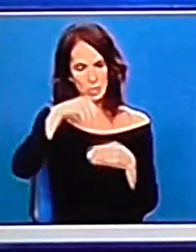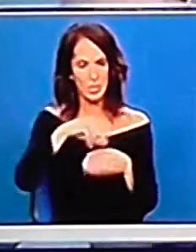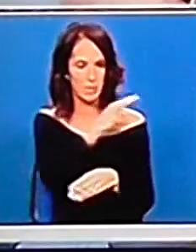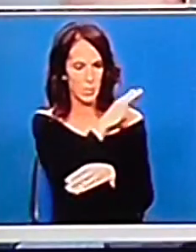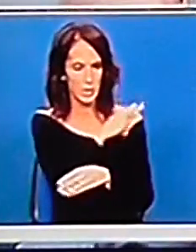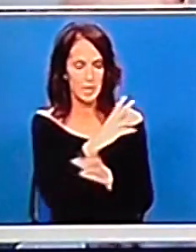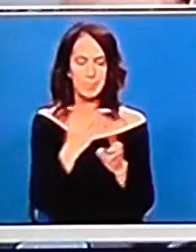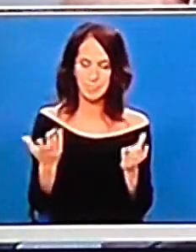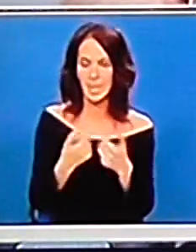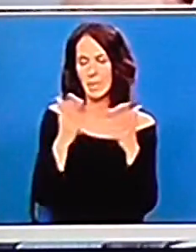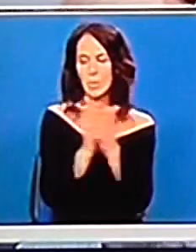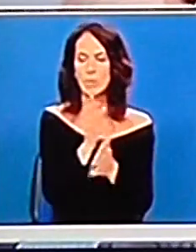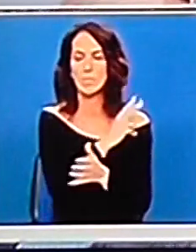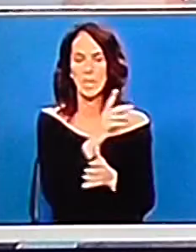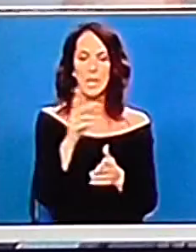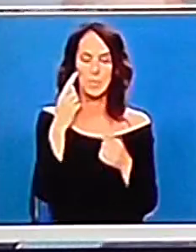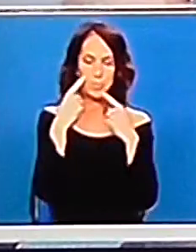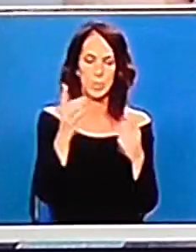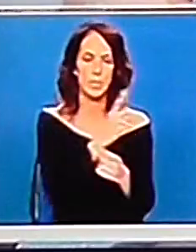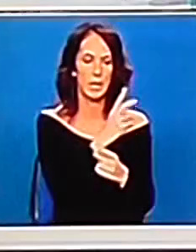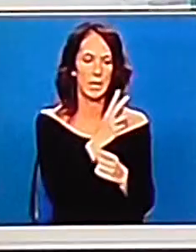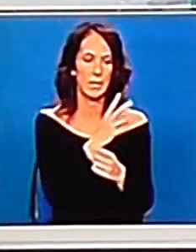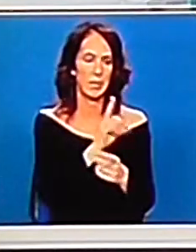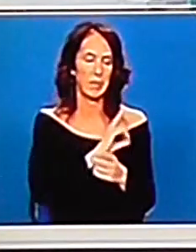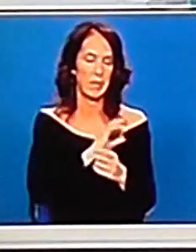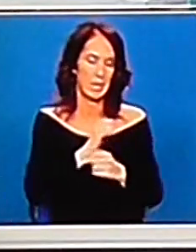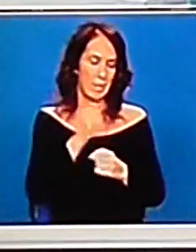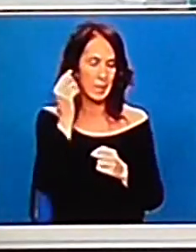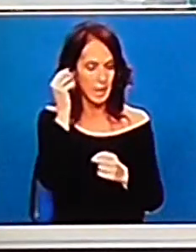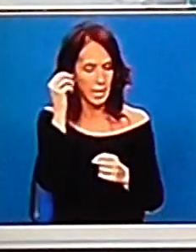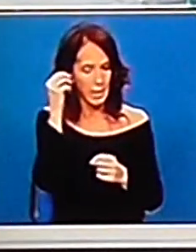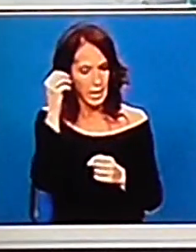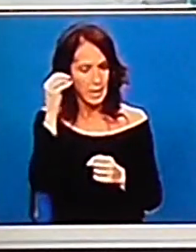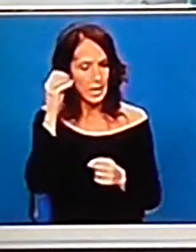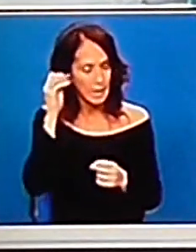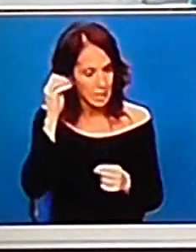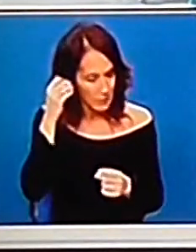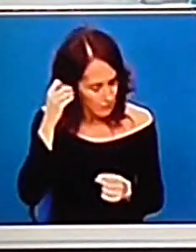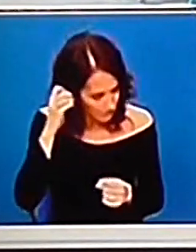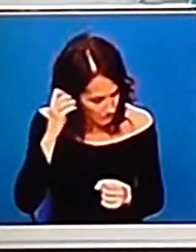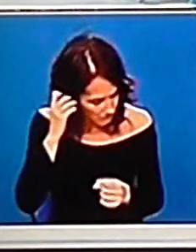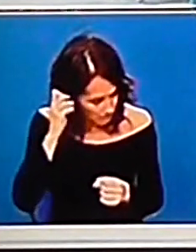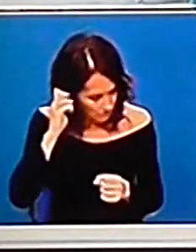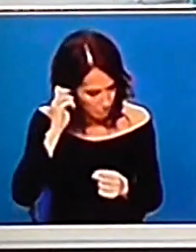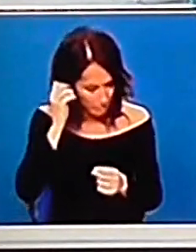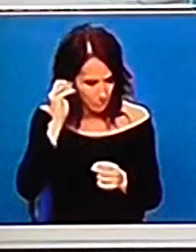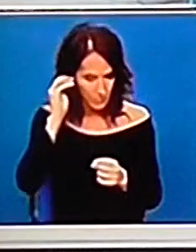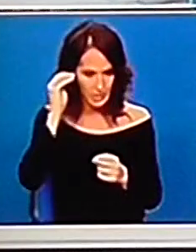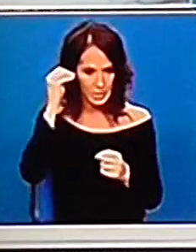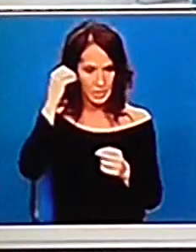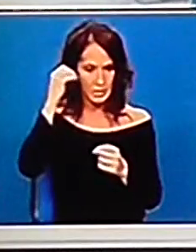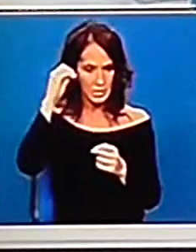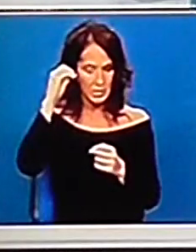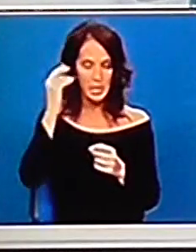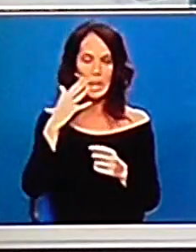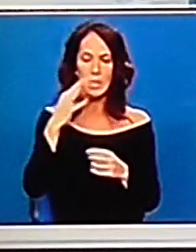700 hoje as públicas e privadas são antes de iniciar tempos são muito mais de iniciação em que as mesas atender algumas mais fácil vencer